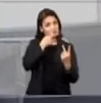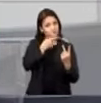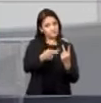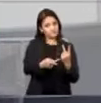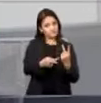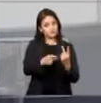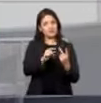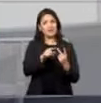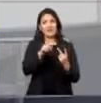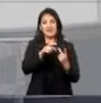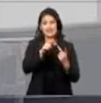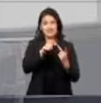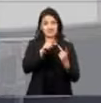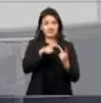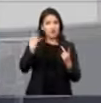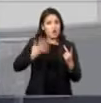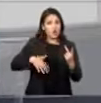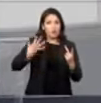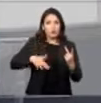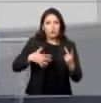mais grave e maior,